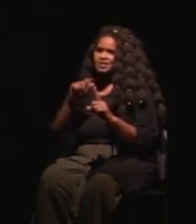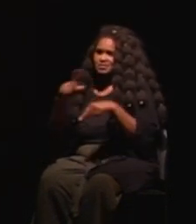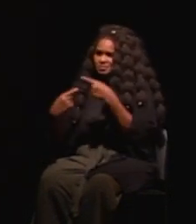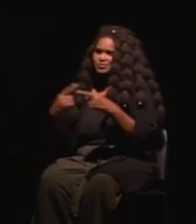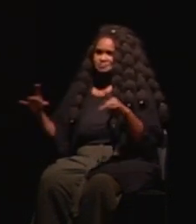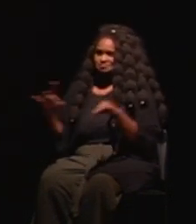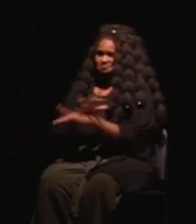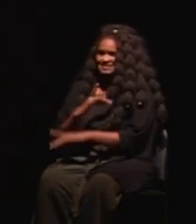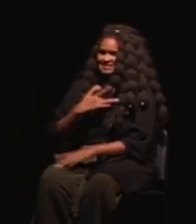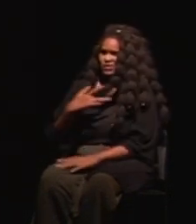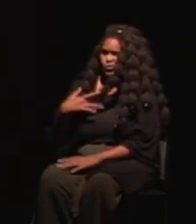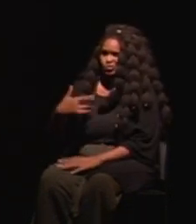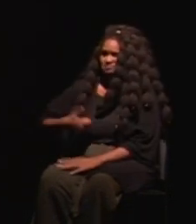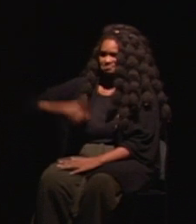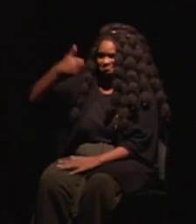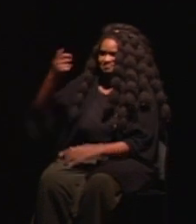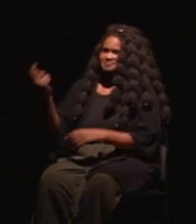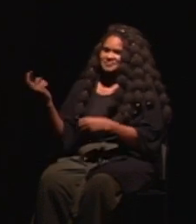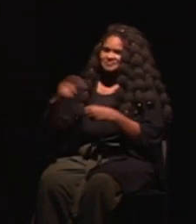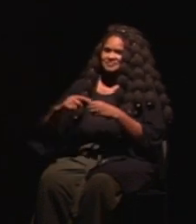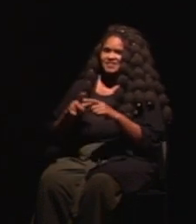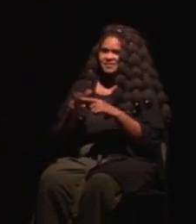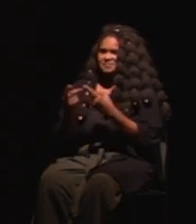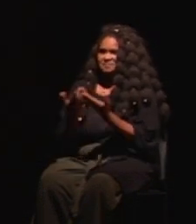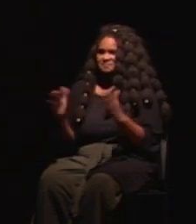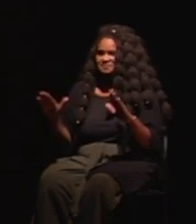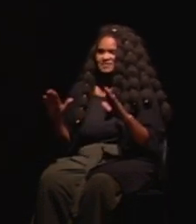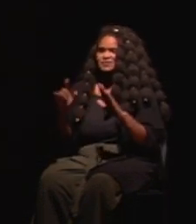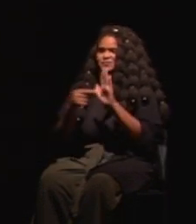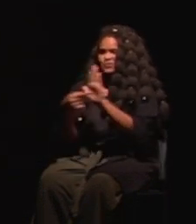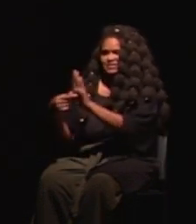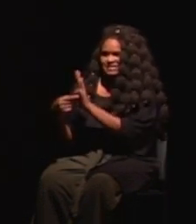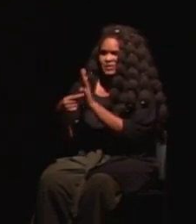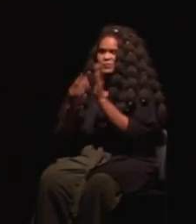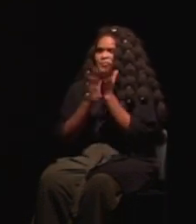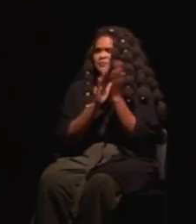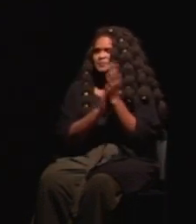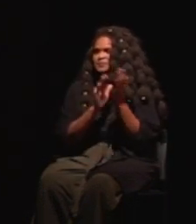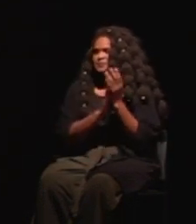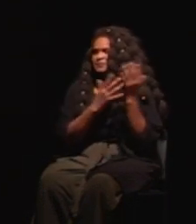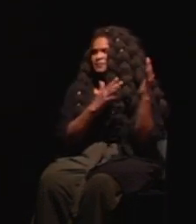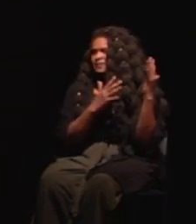se recupere e venha ver a exposição. Você vai falar.